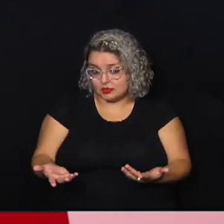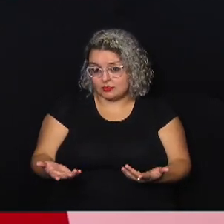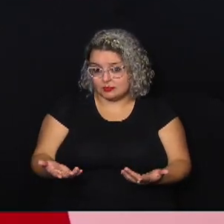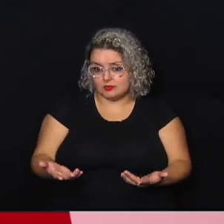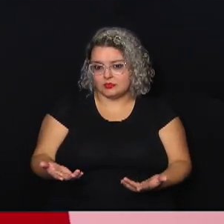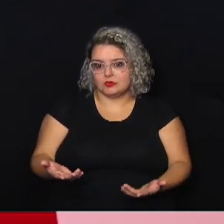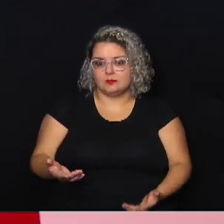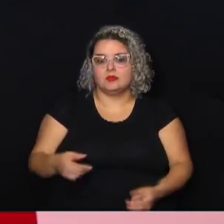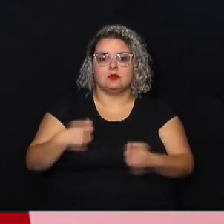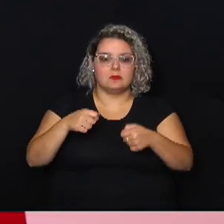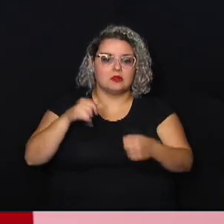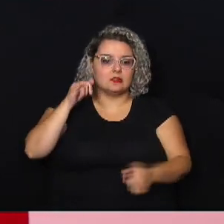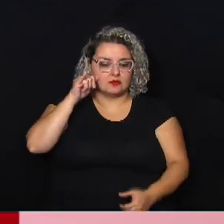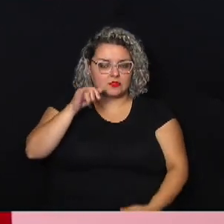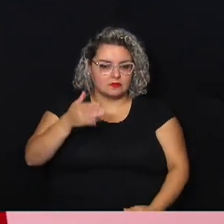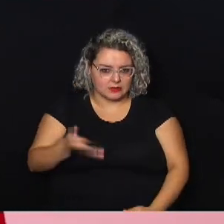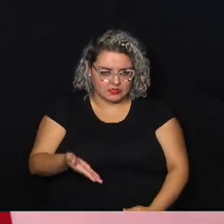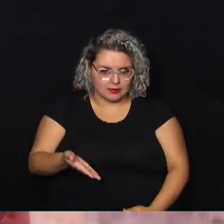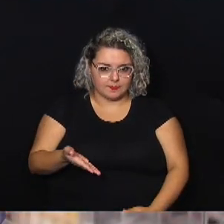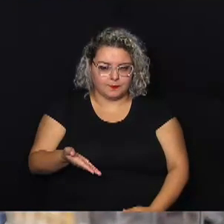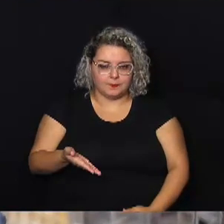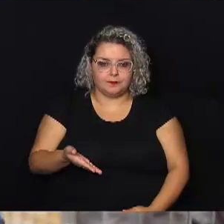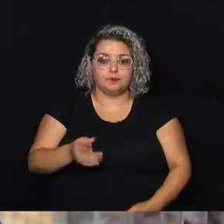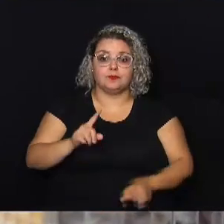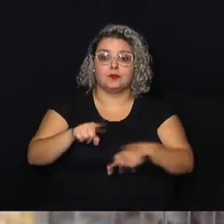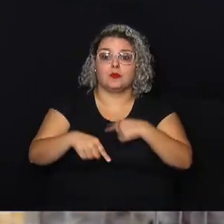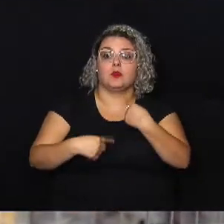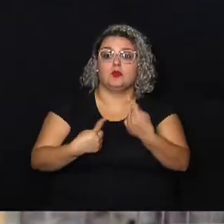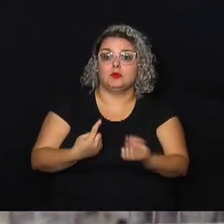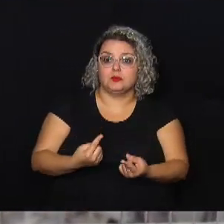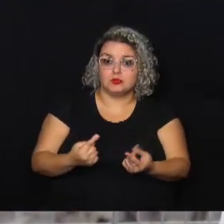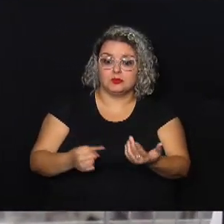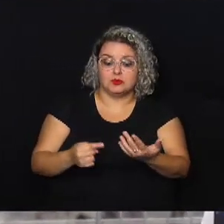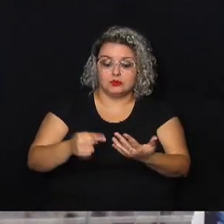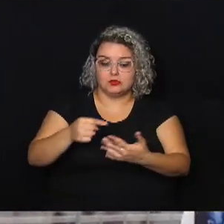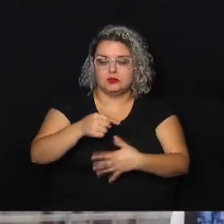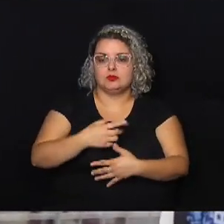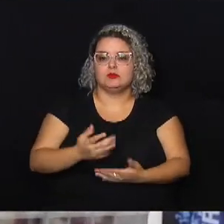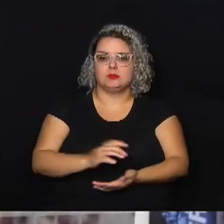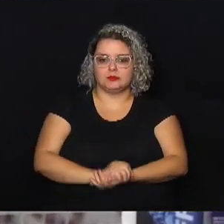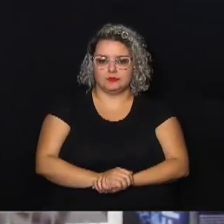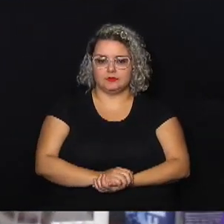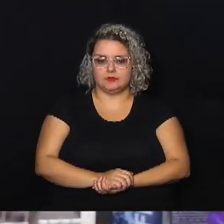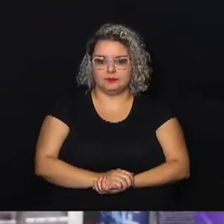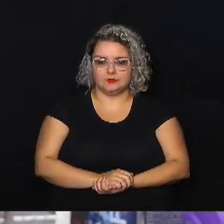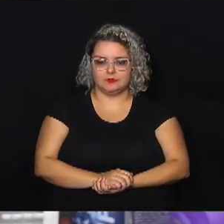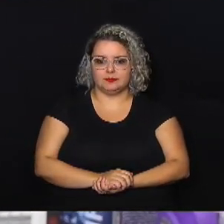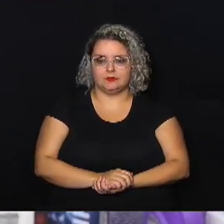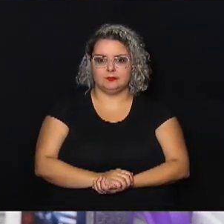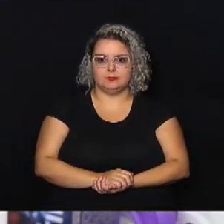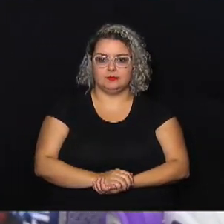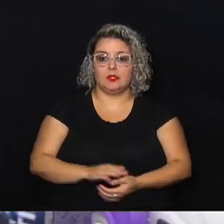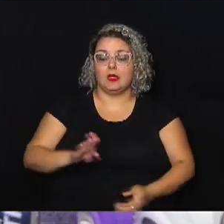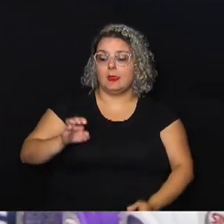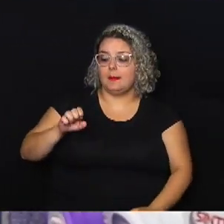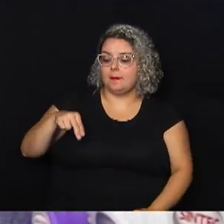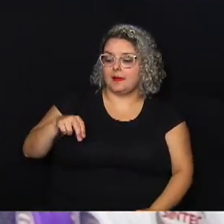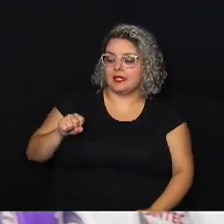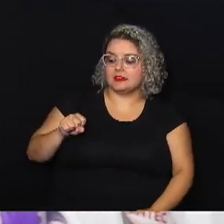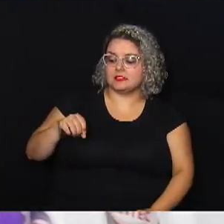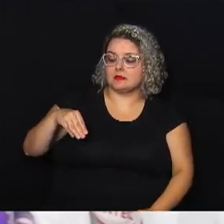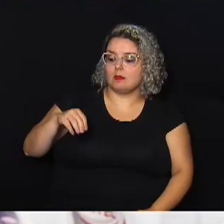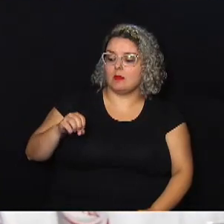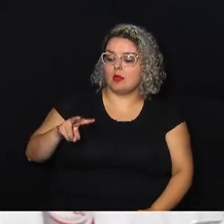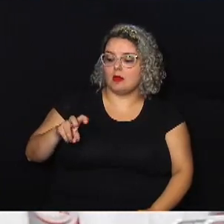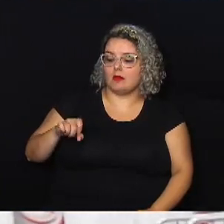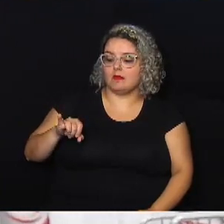evitar, bens da moda. Os outros bens, o segundo é bens snobs. O que é bens snobs? É o